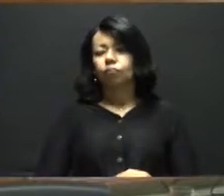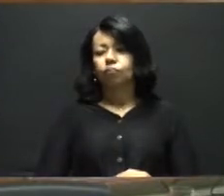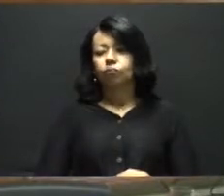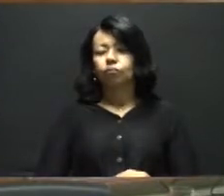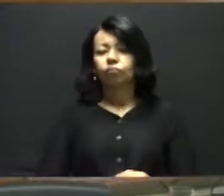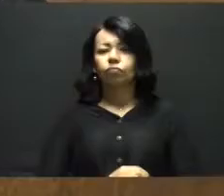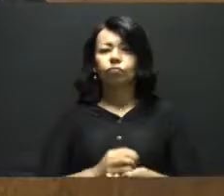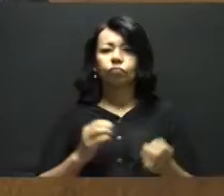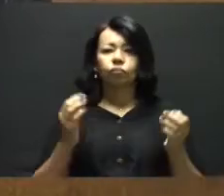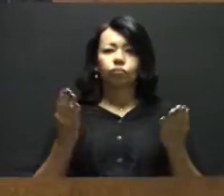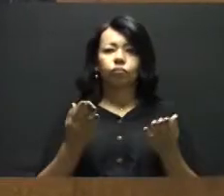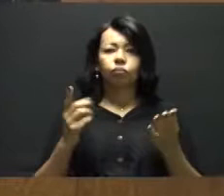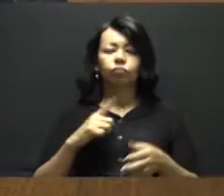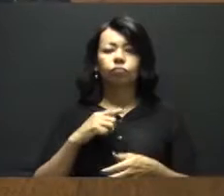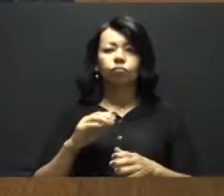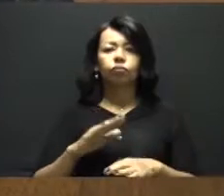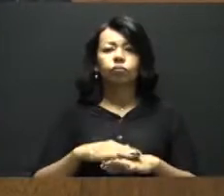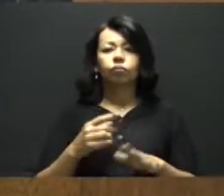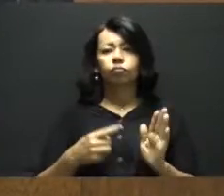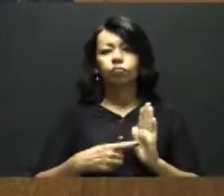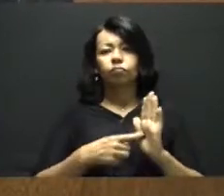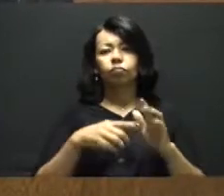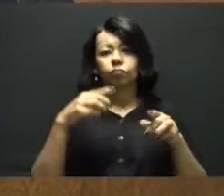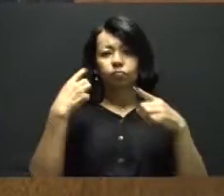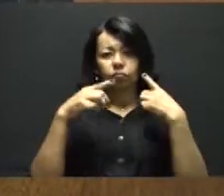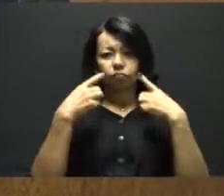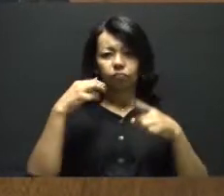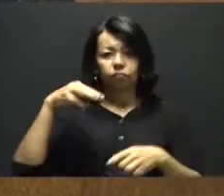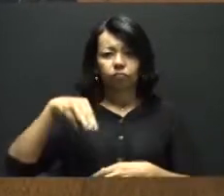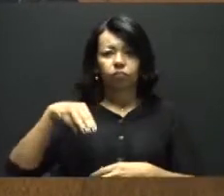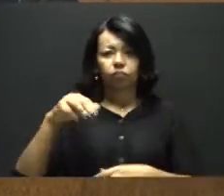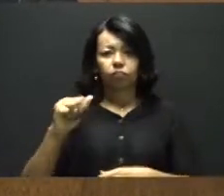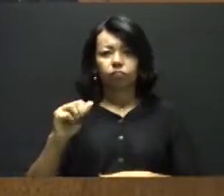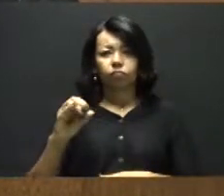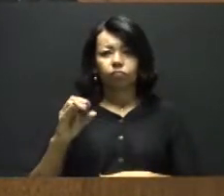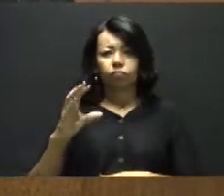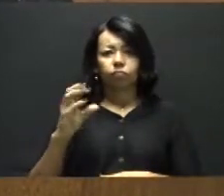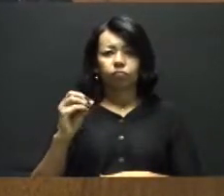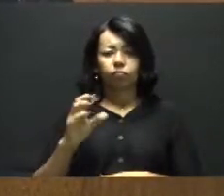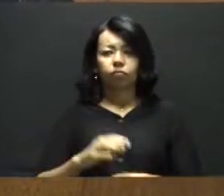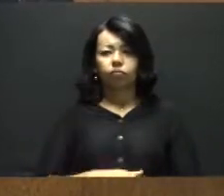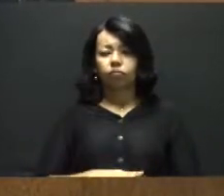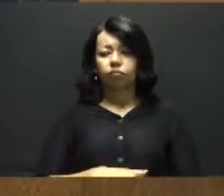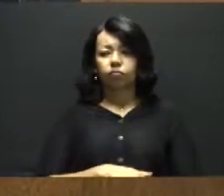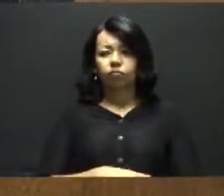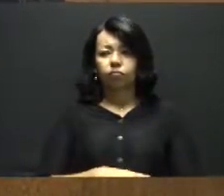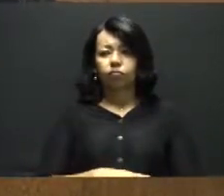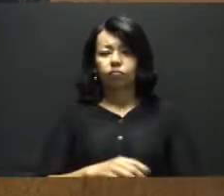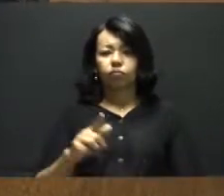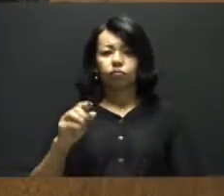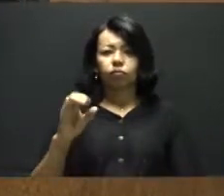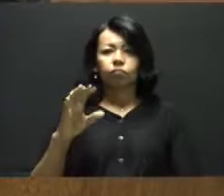acompanharemos mais uma apresentação dos músicos maycon santana e jessé gonçalves